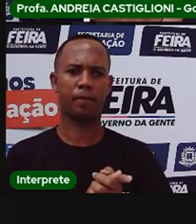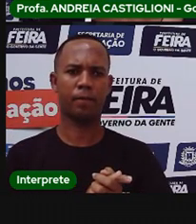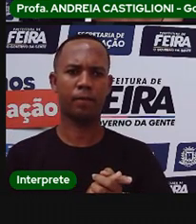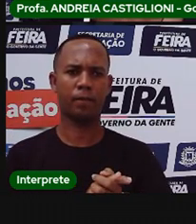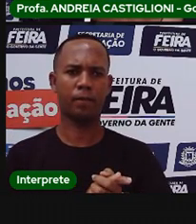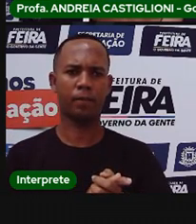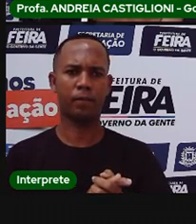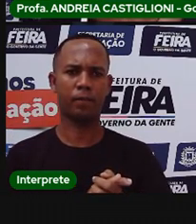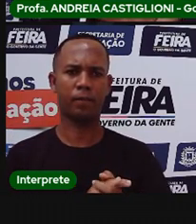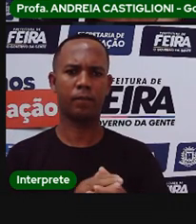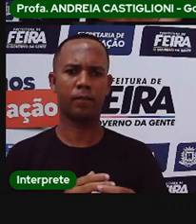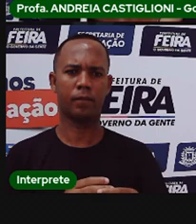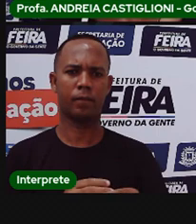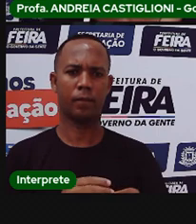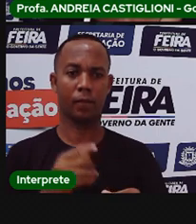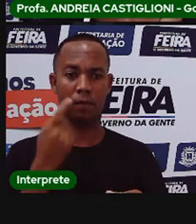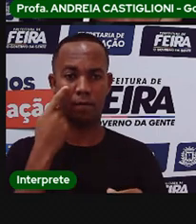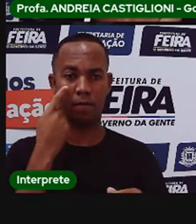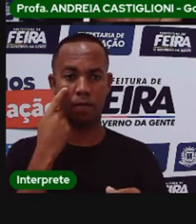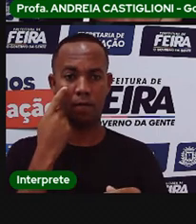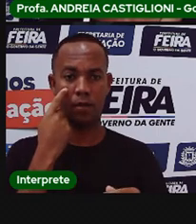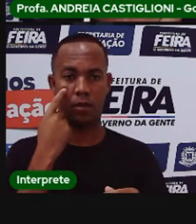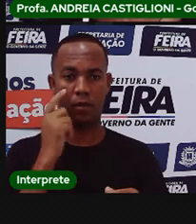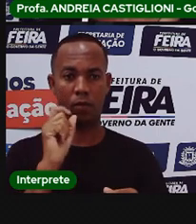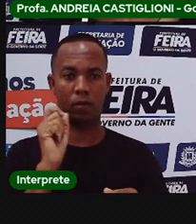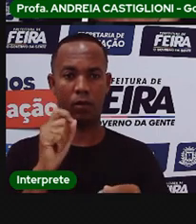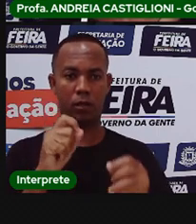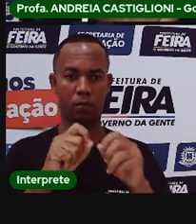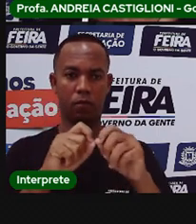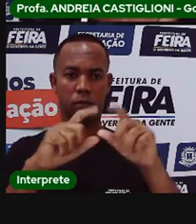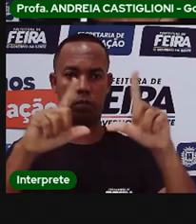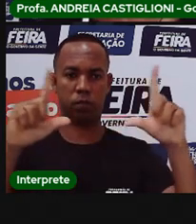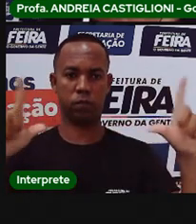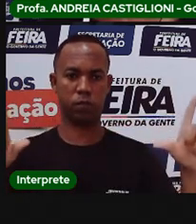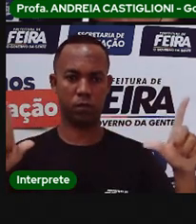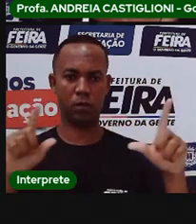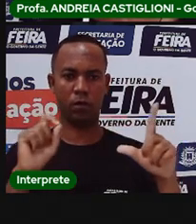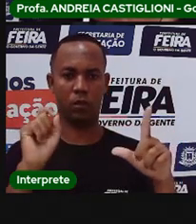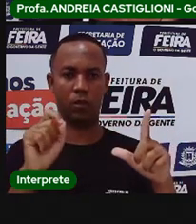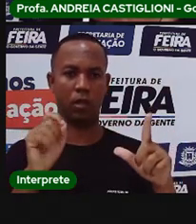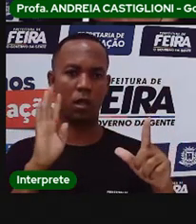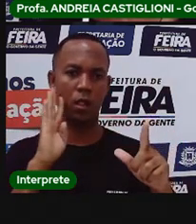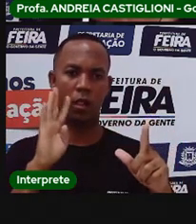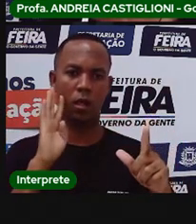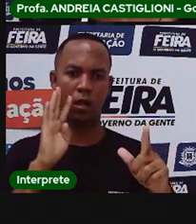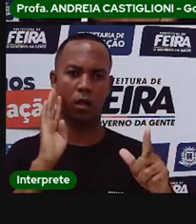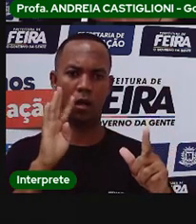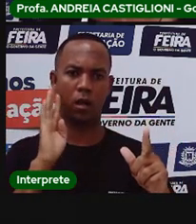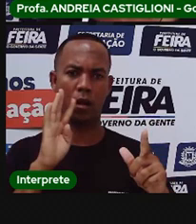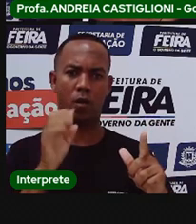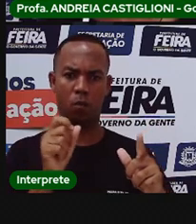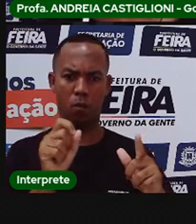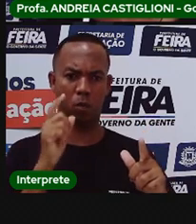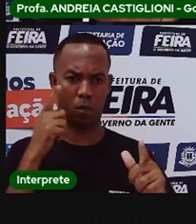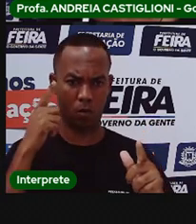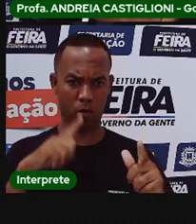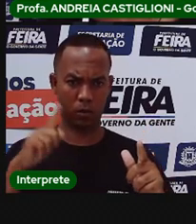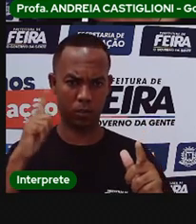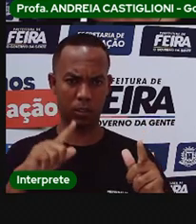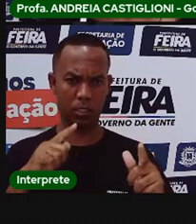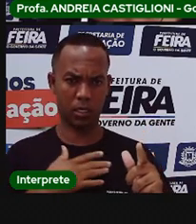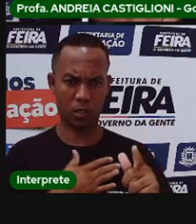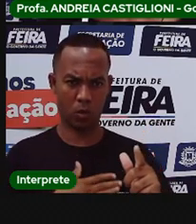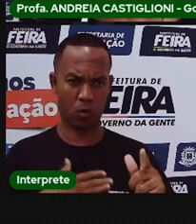deixa eu passar aqui para vocês verem que esse cartaz eu criei lá no Canva. Olha que legal como ele ficou. Vocês estão conseguindo ver aqui no cantinho da